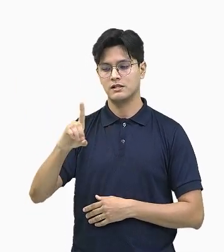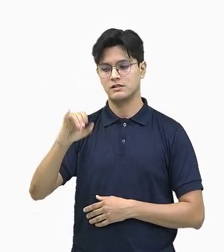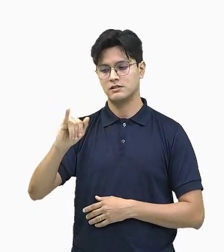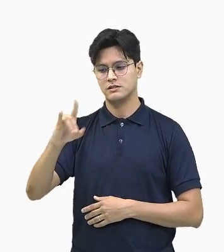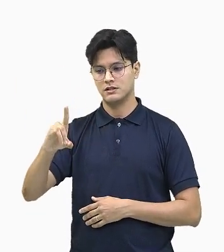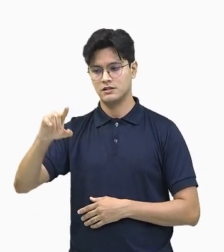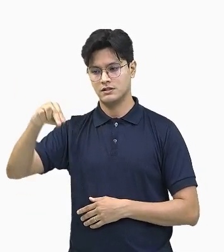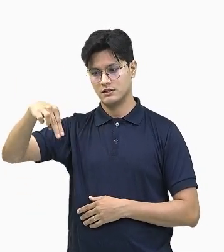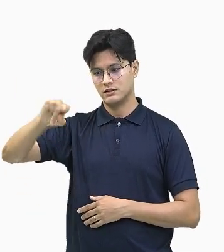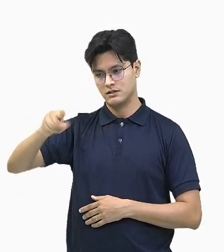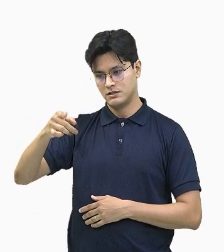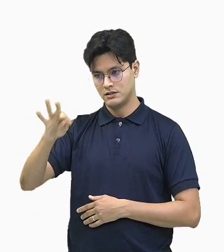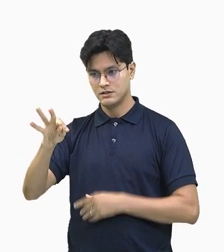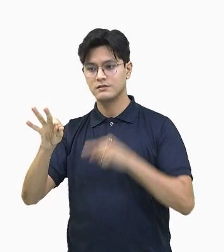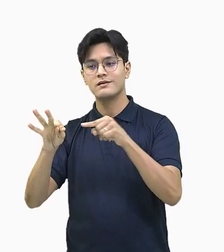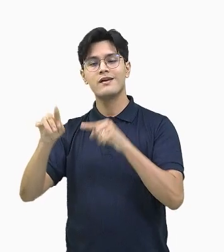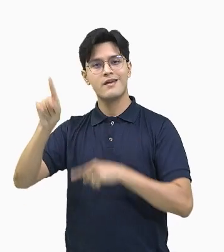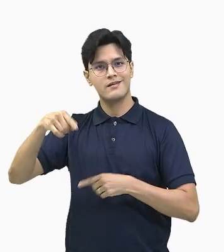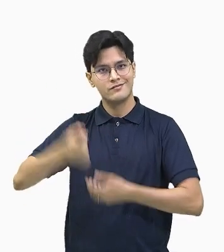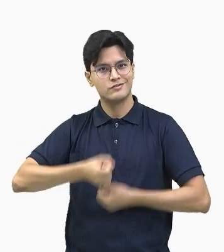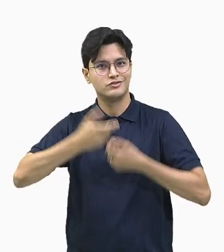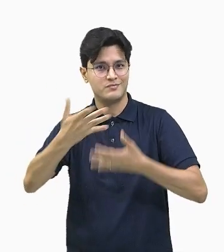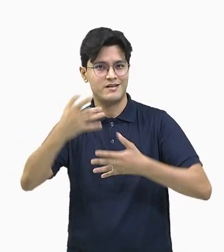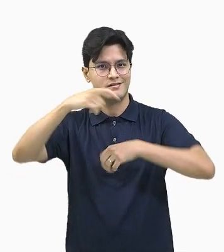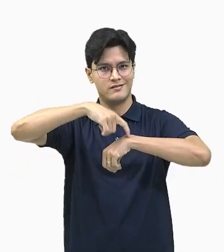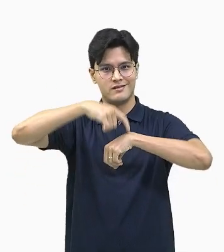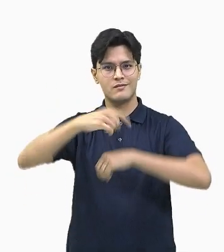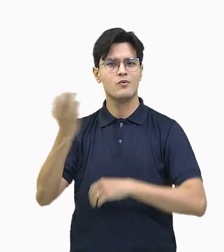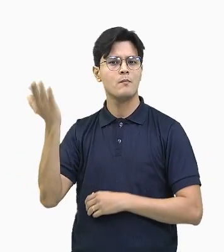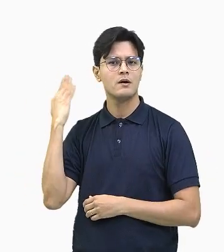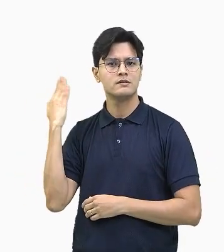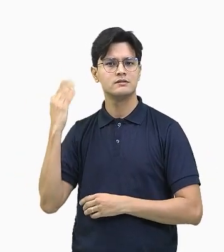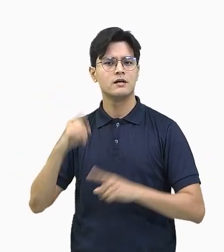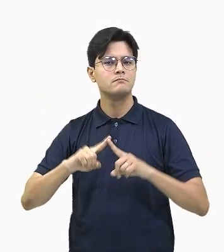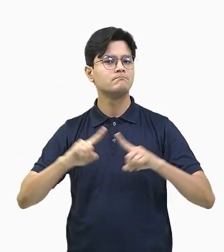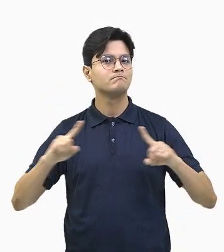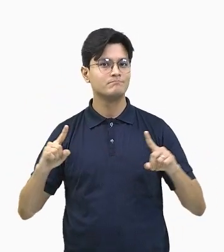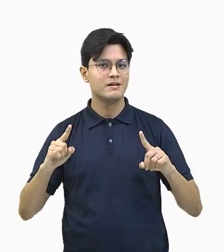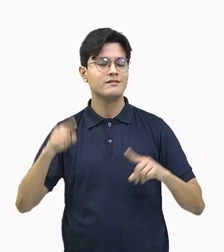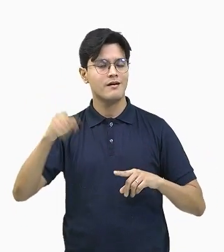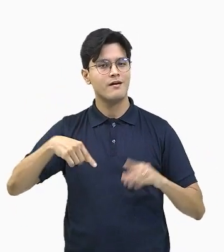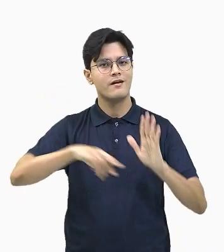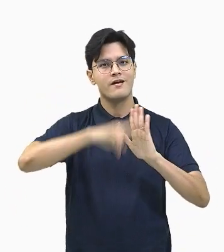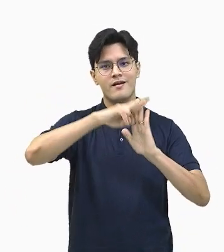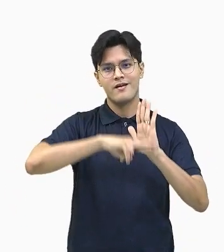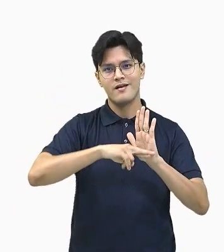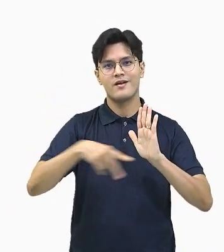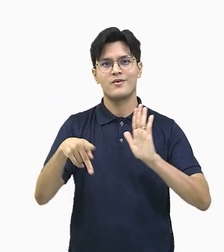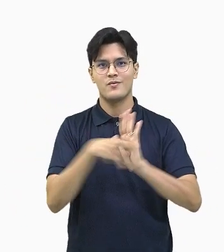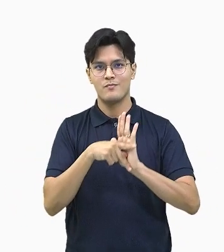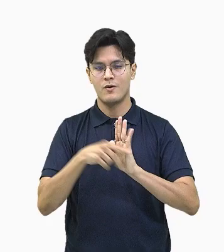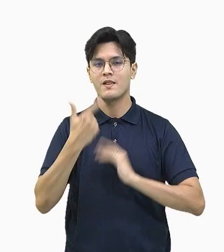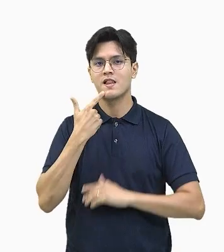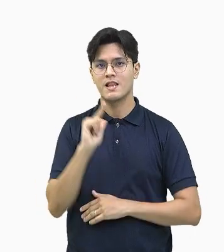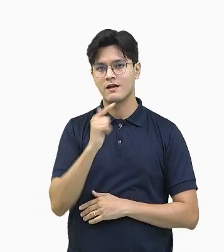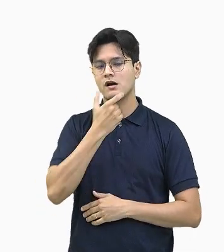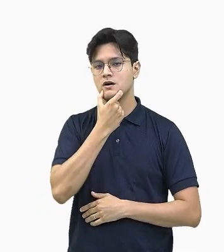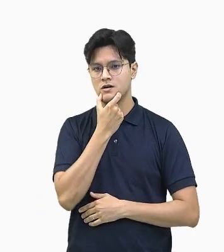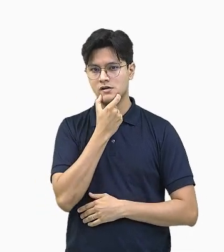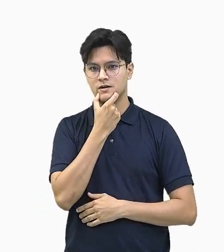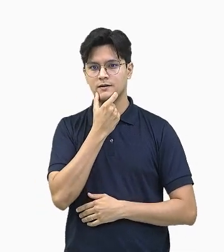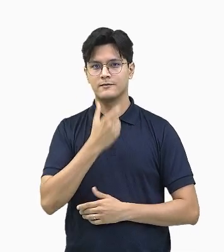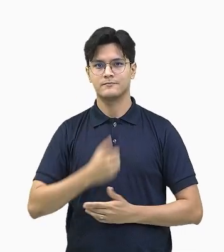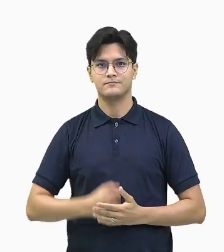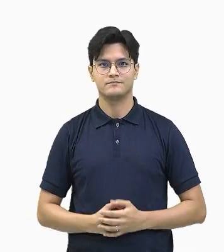passado. Teacher, mas por que é desse jeito? Porque em inglês é dessa forma. A estrutura do inglês funciona